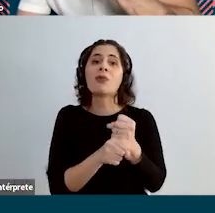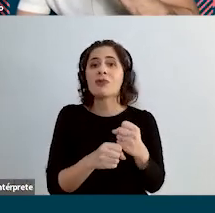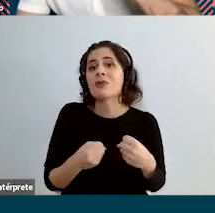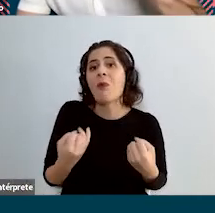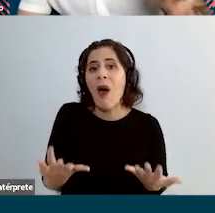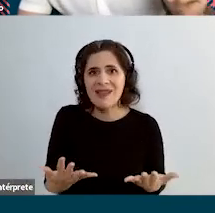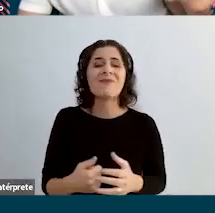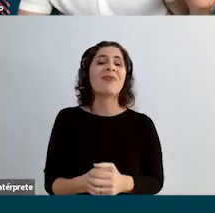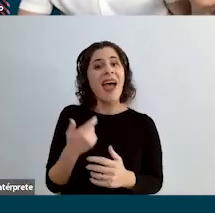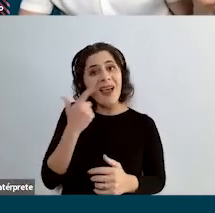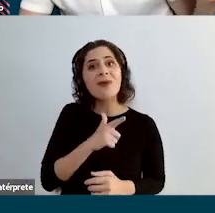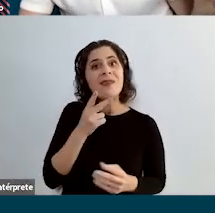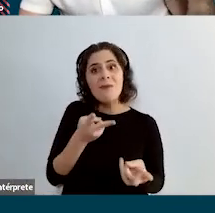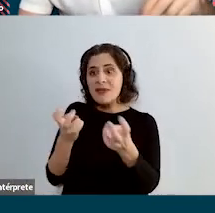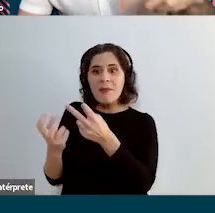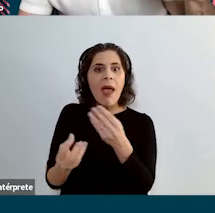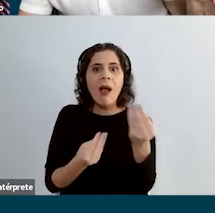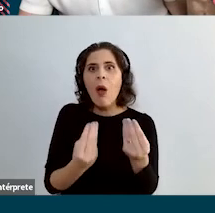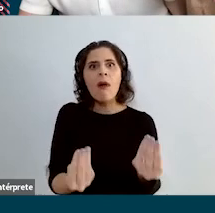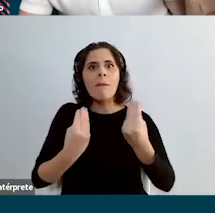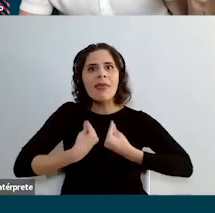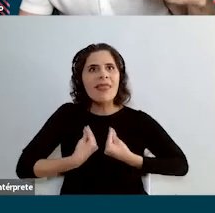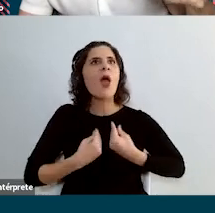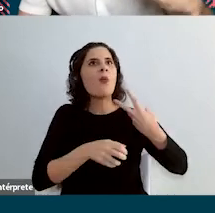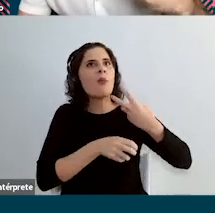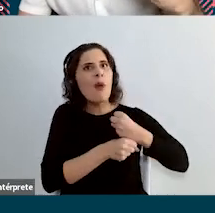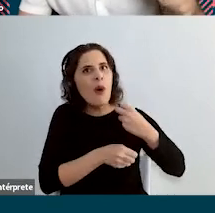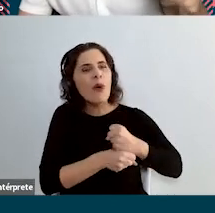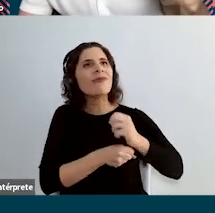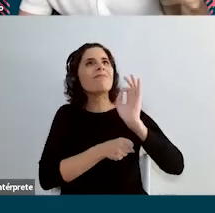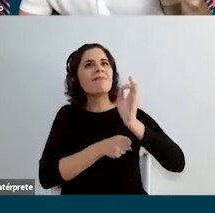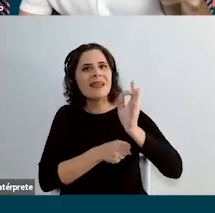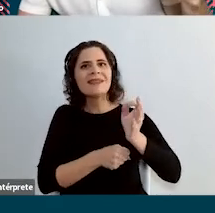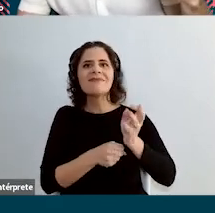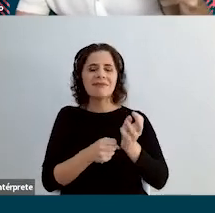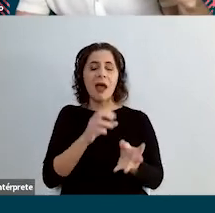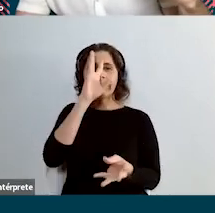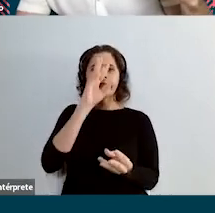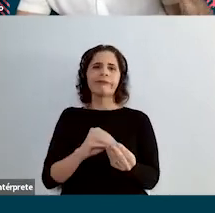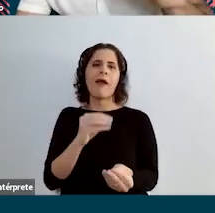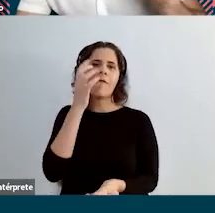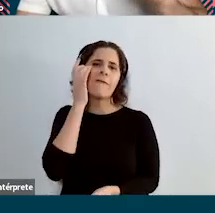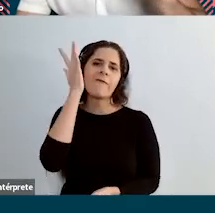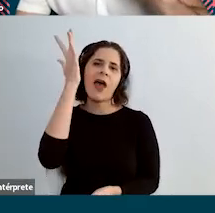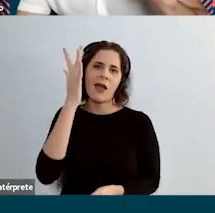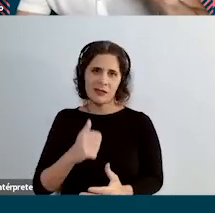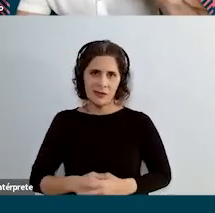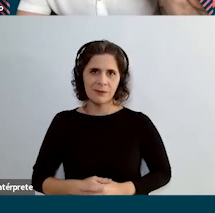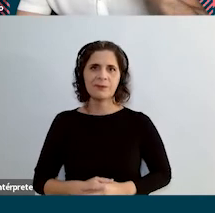cada participante te dava pontos ali, e entender como que você chegava